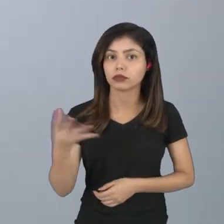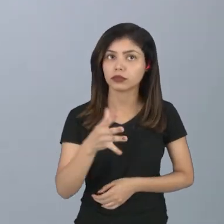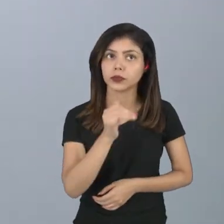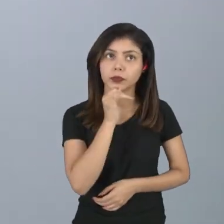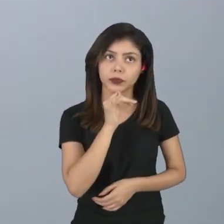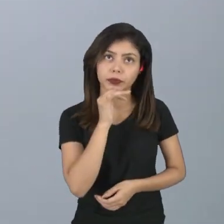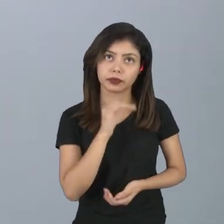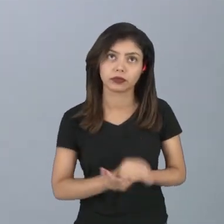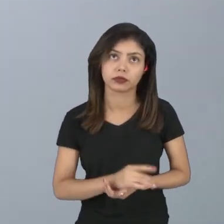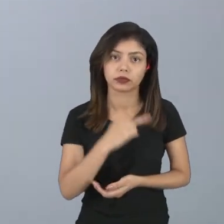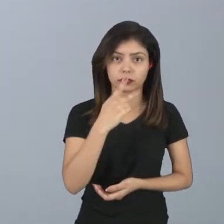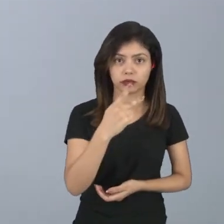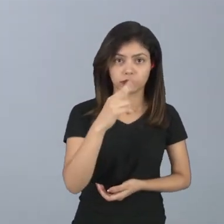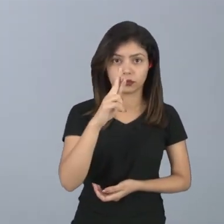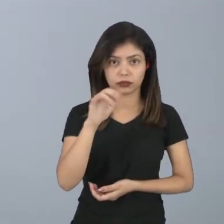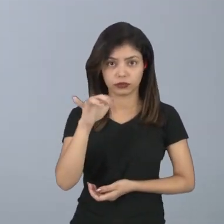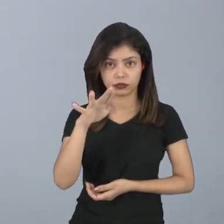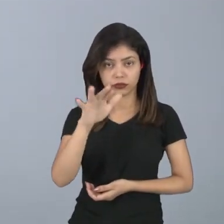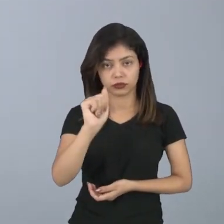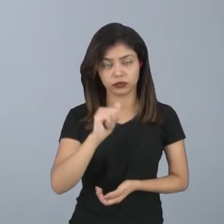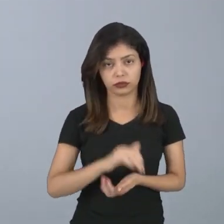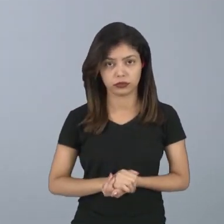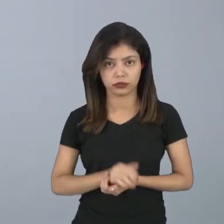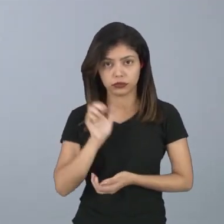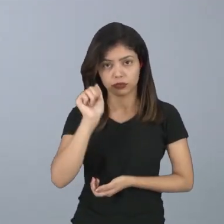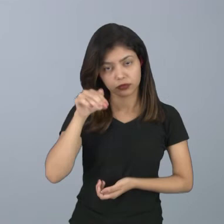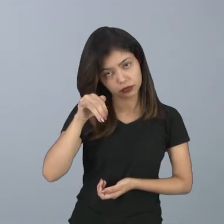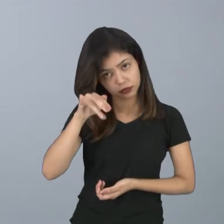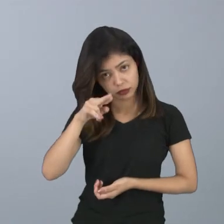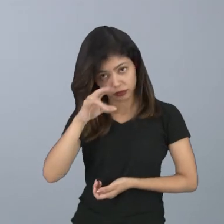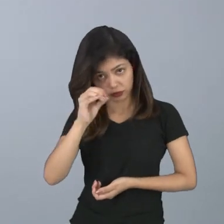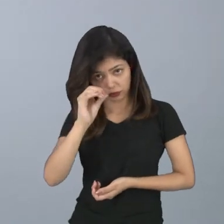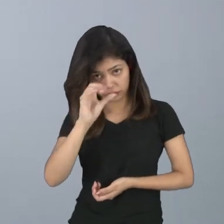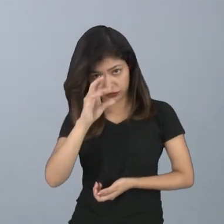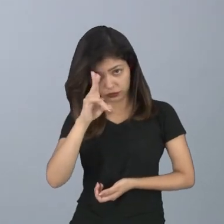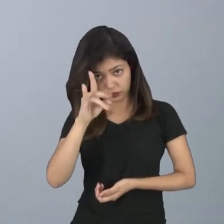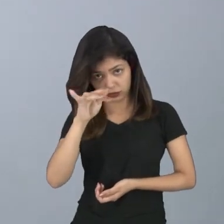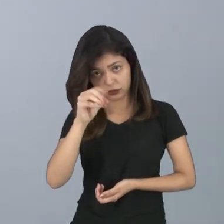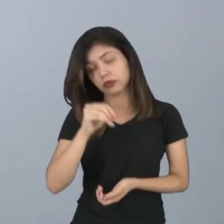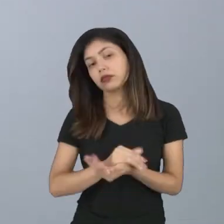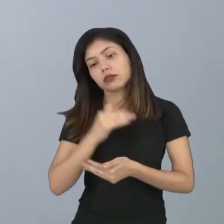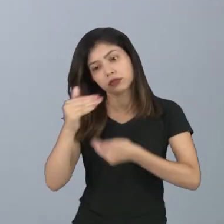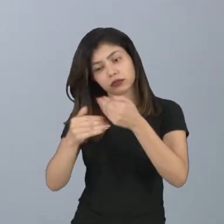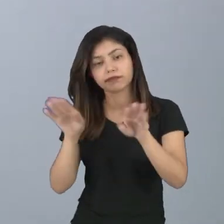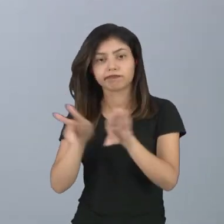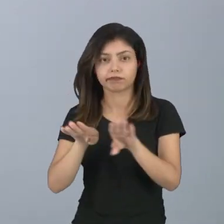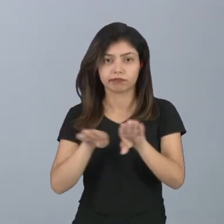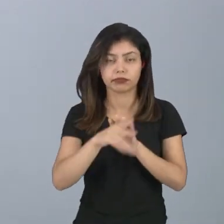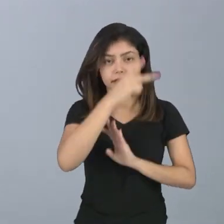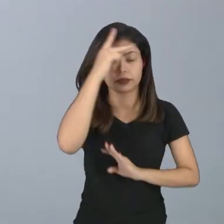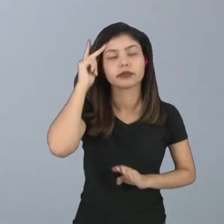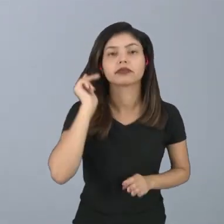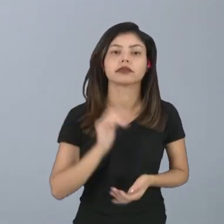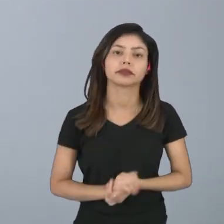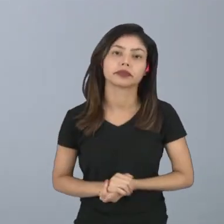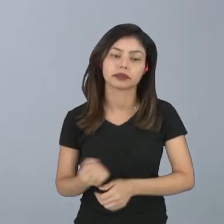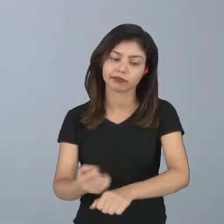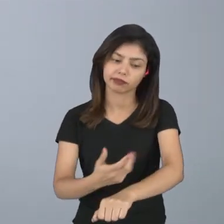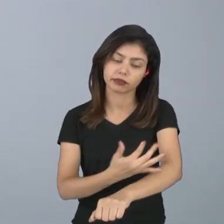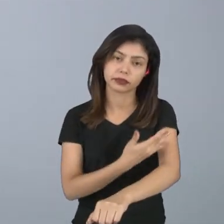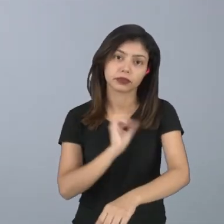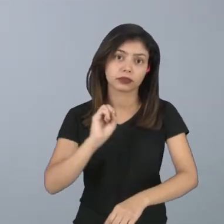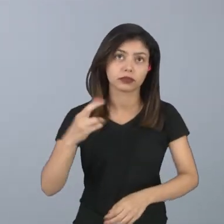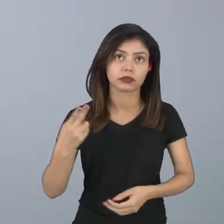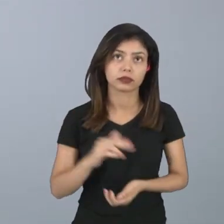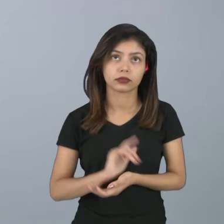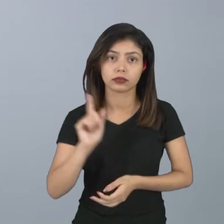Por exemplo, proteínas, aminoácidos, né? E com isso, você pode desenvolver nas pessoas reações alérgicas ou